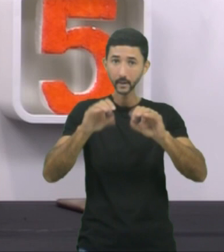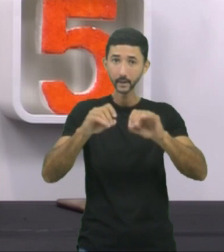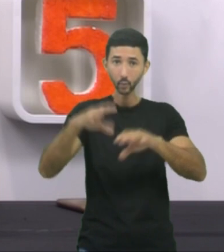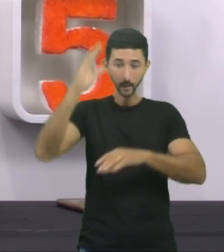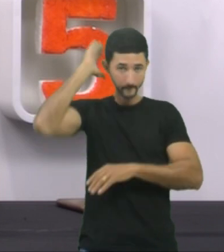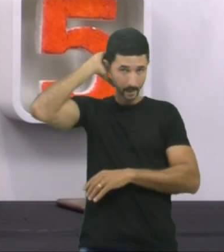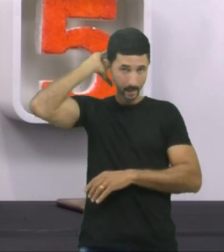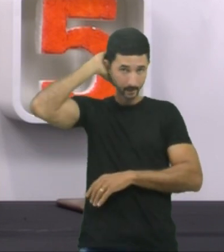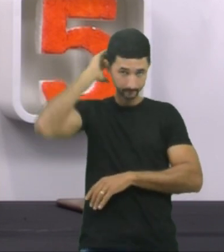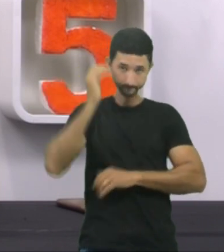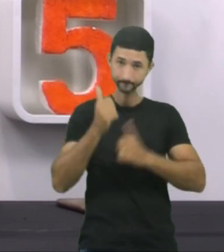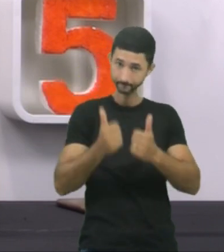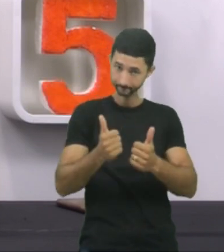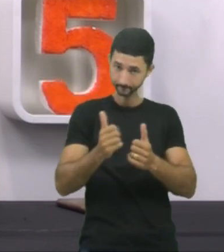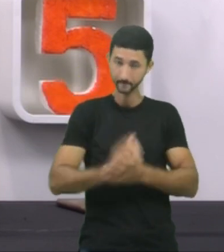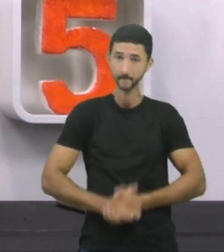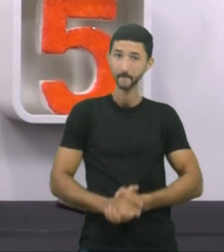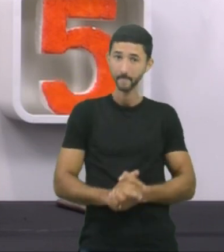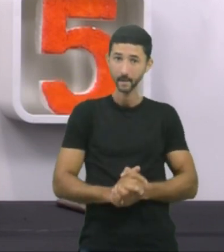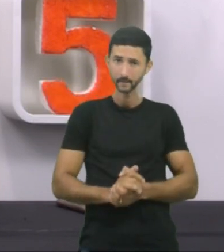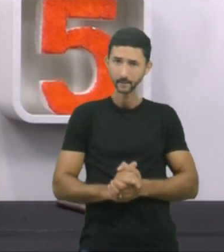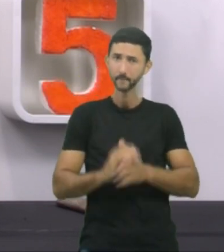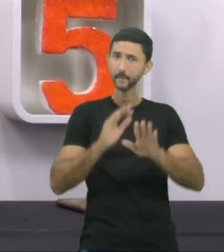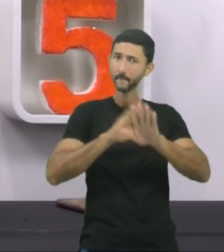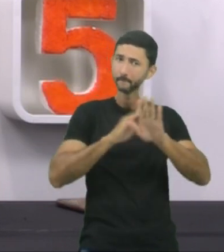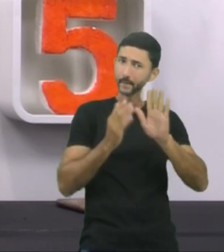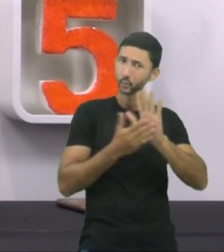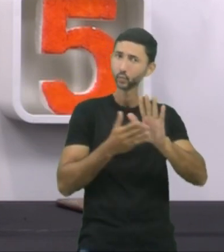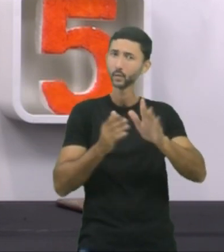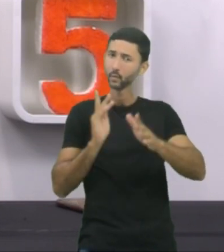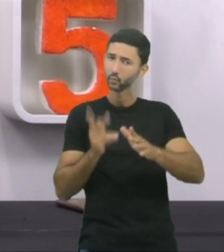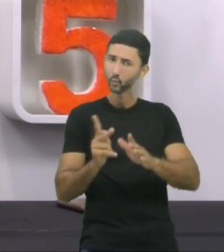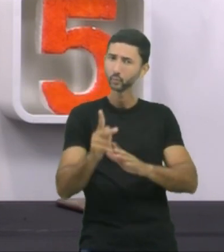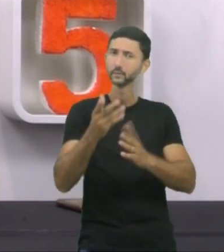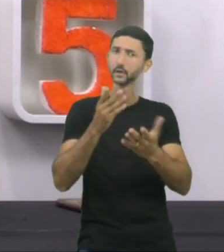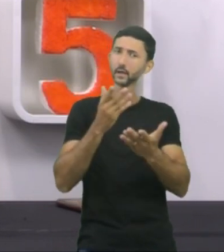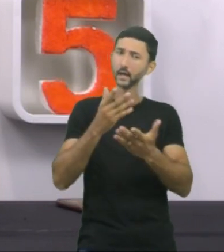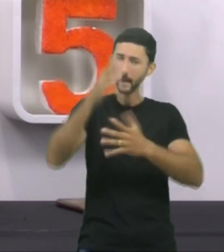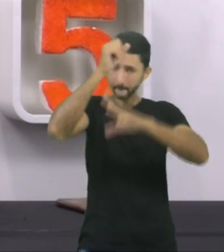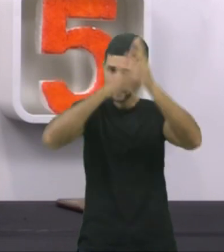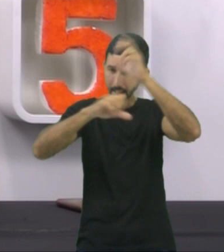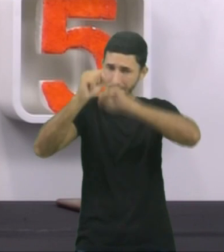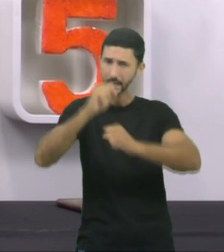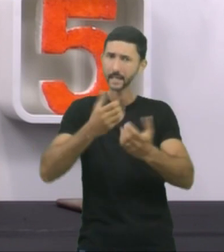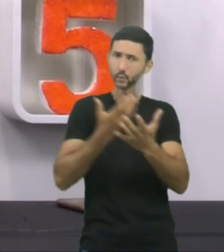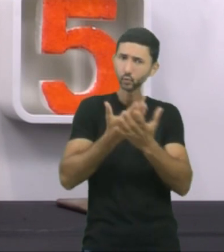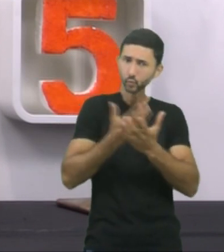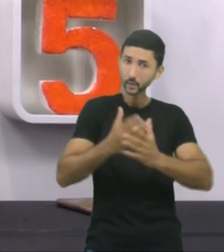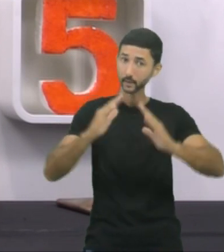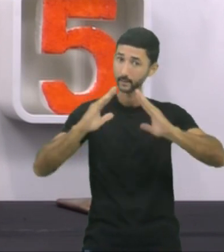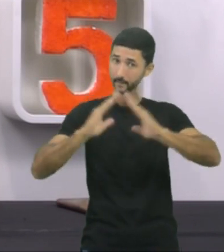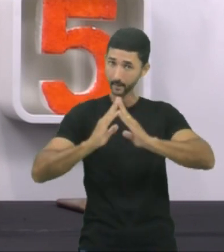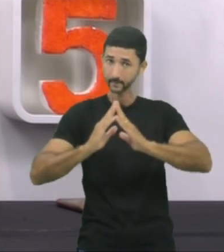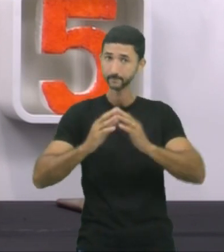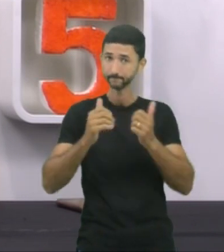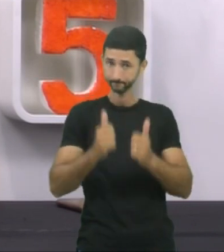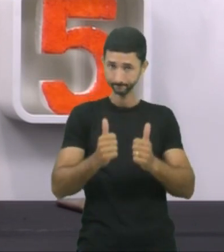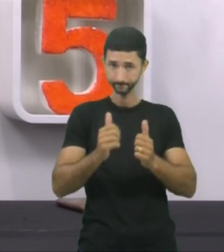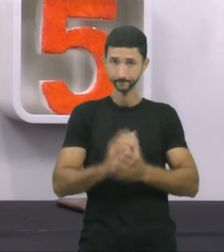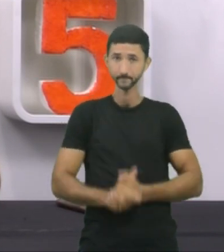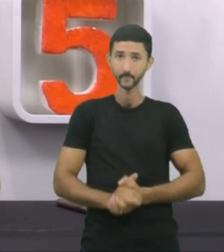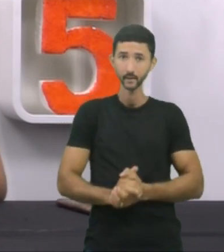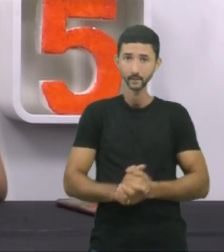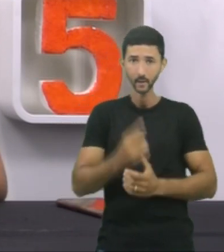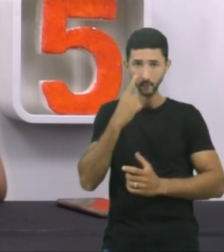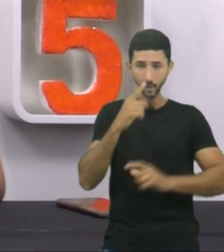no YouTube, tá? Então, não percam a oportunidade de continuar aprendendo em casa, tá?